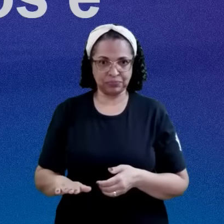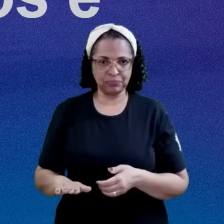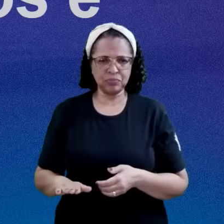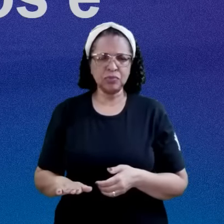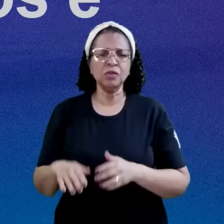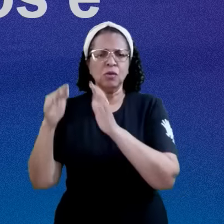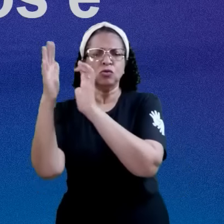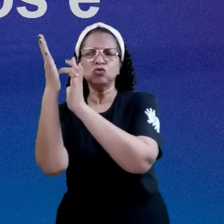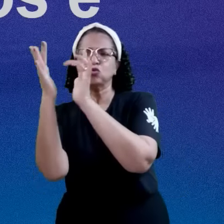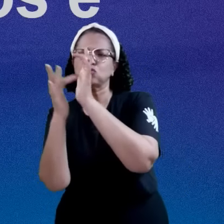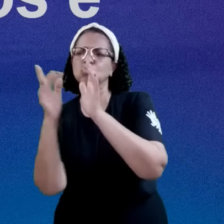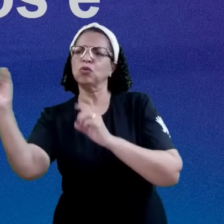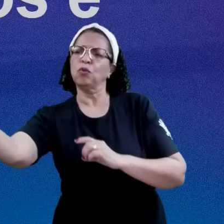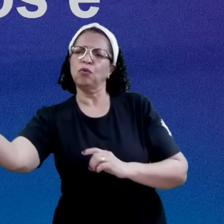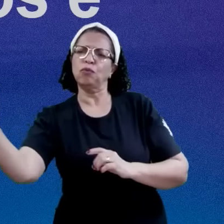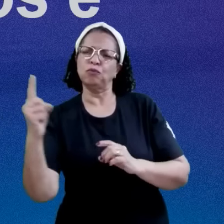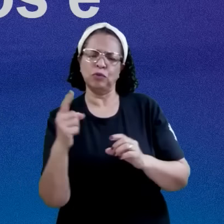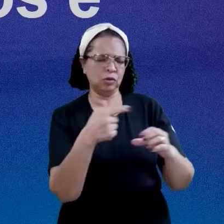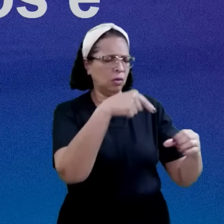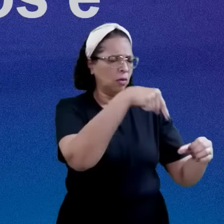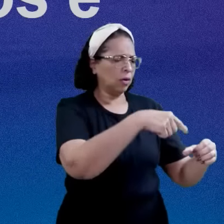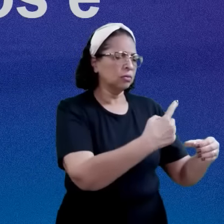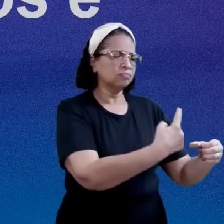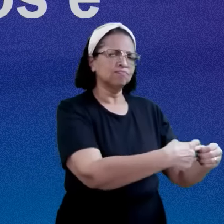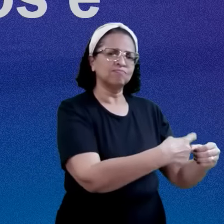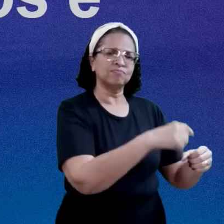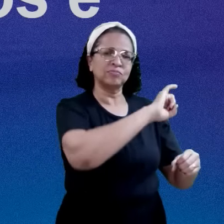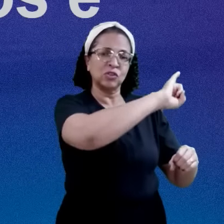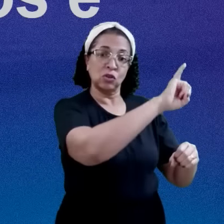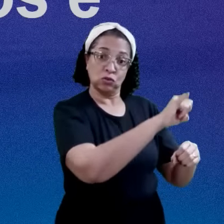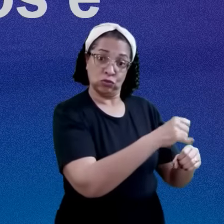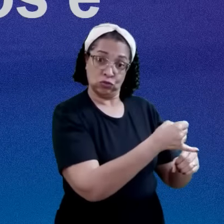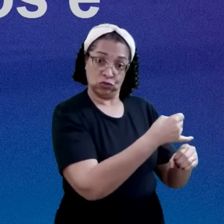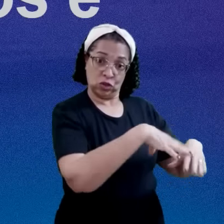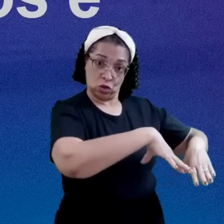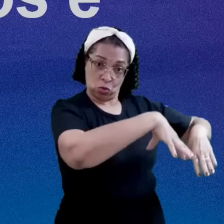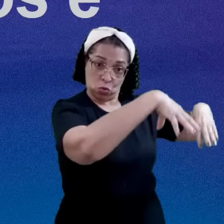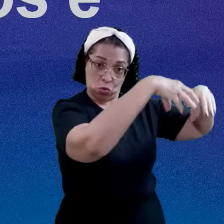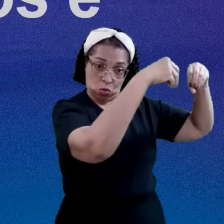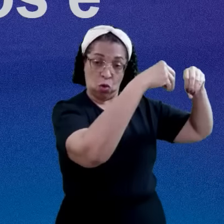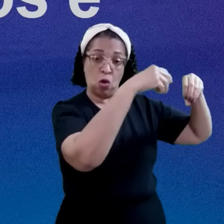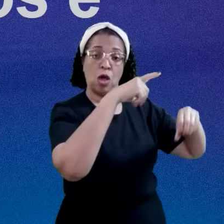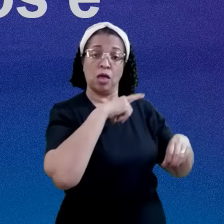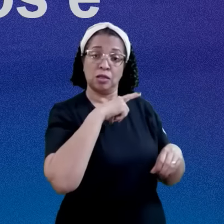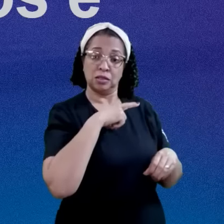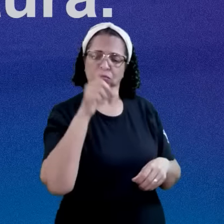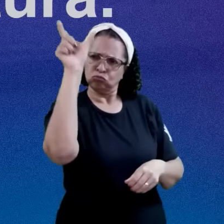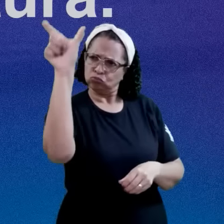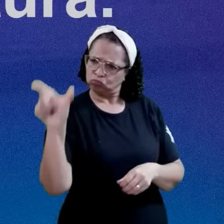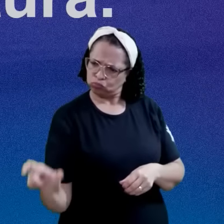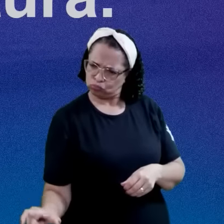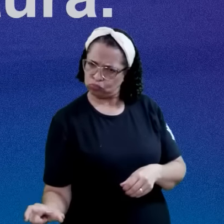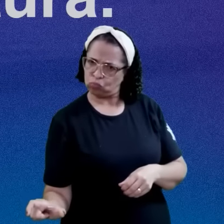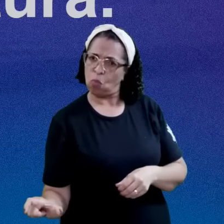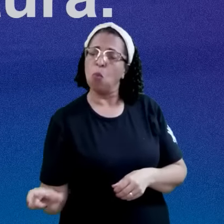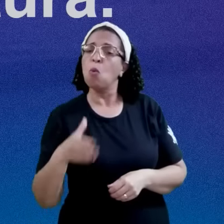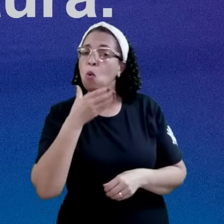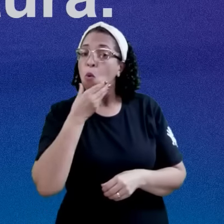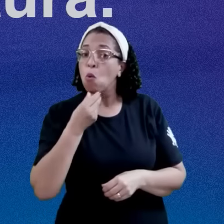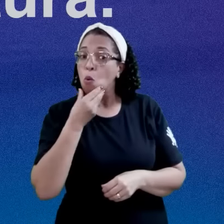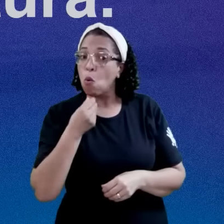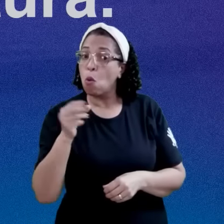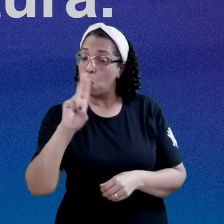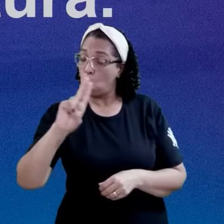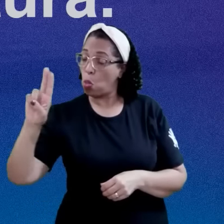passando e Eis que havia ali um homem chamado Zaqueu e Era este um chefe dos publicanos e era rico e procurava ver quem